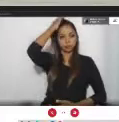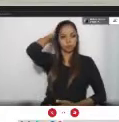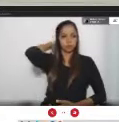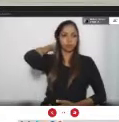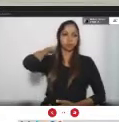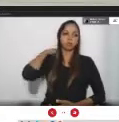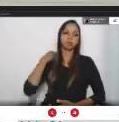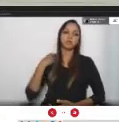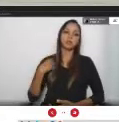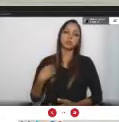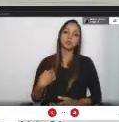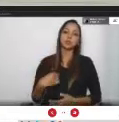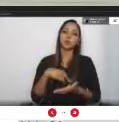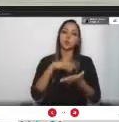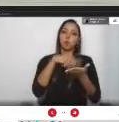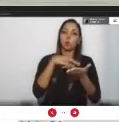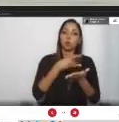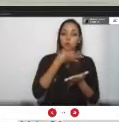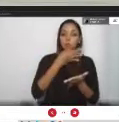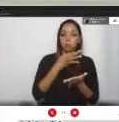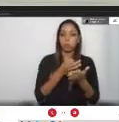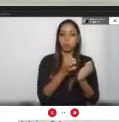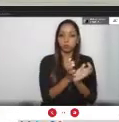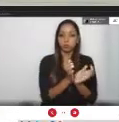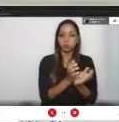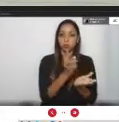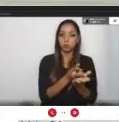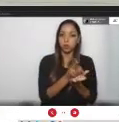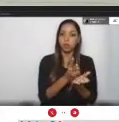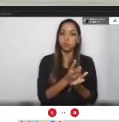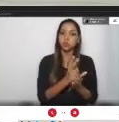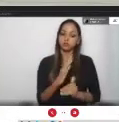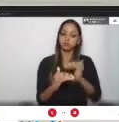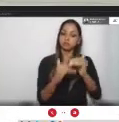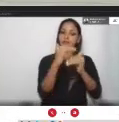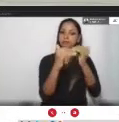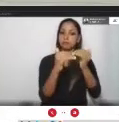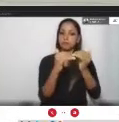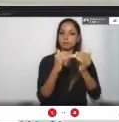Parecer da Comissão Permanente de Desenvolvimento Meio